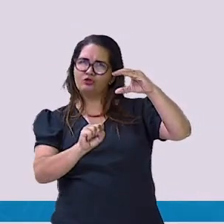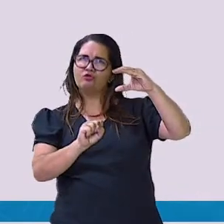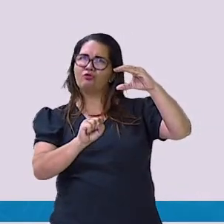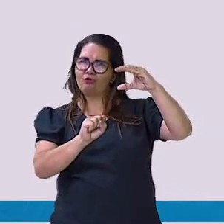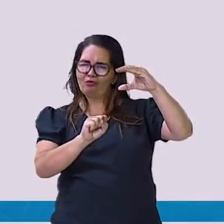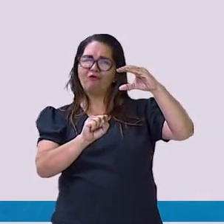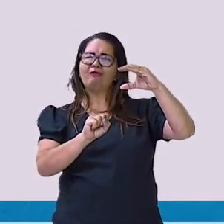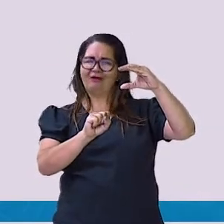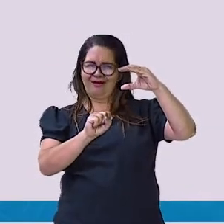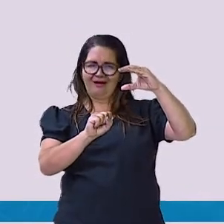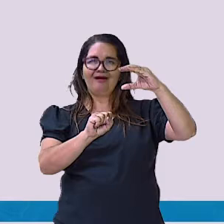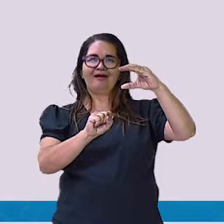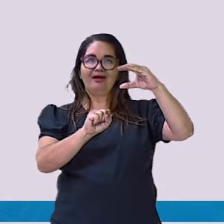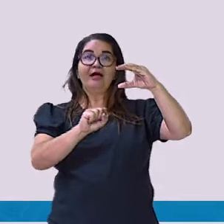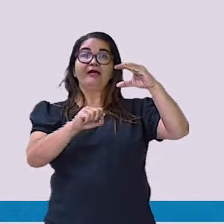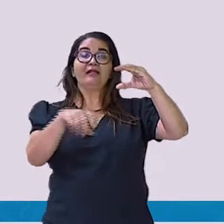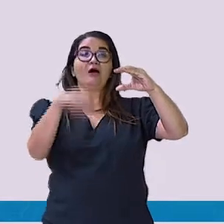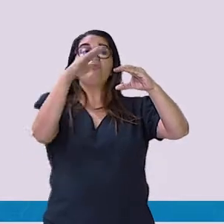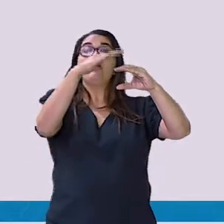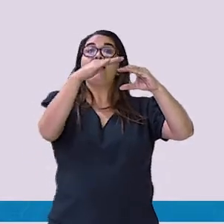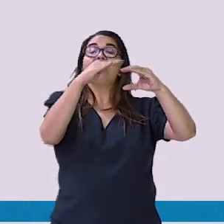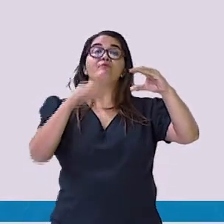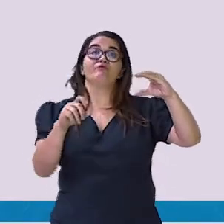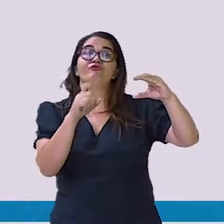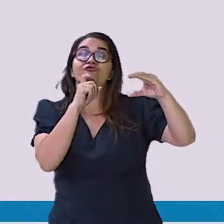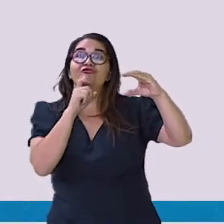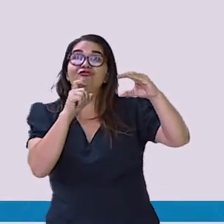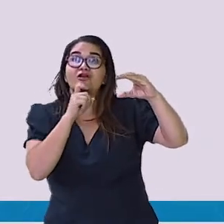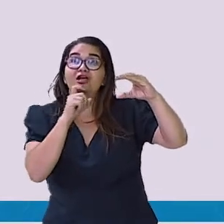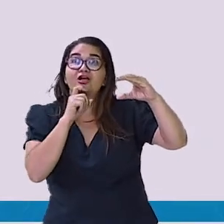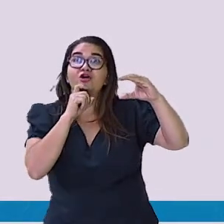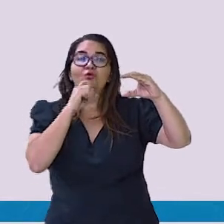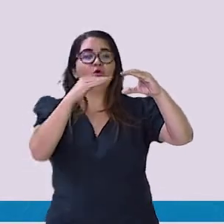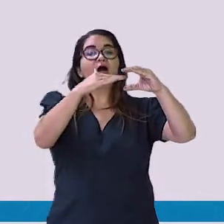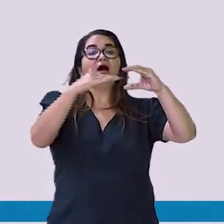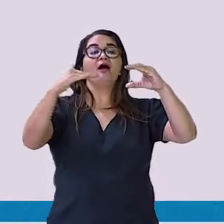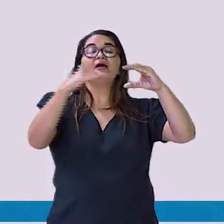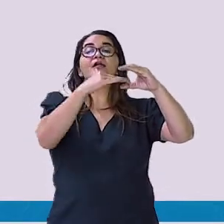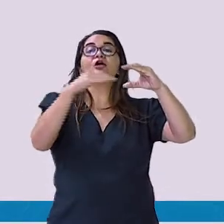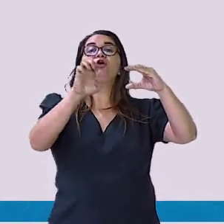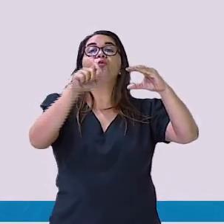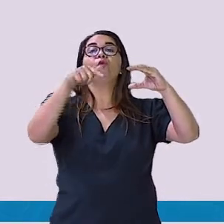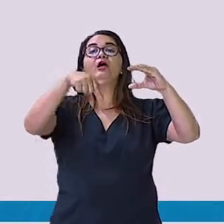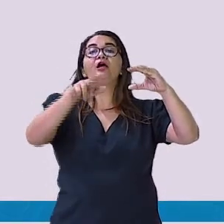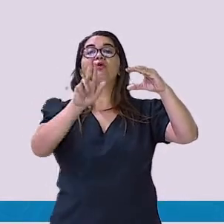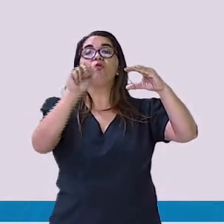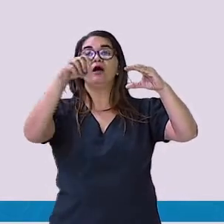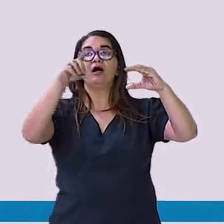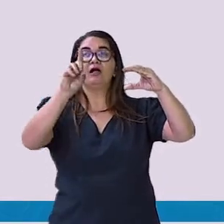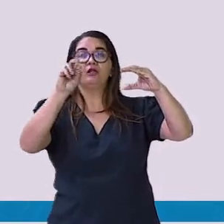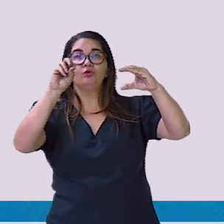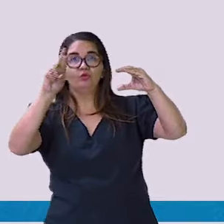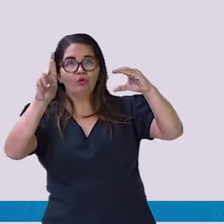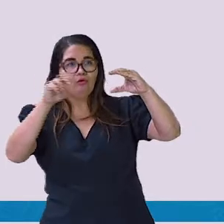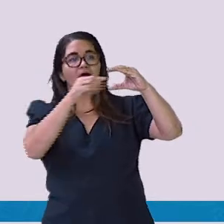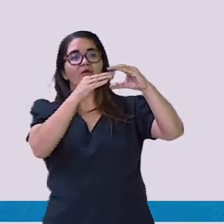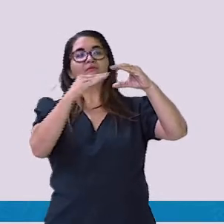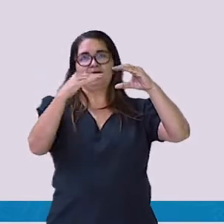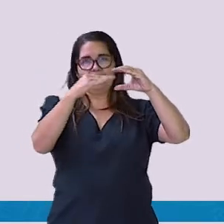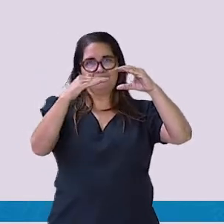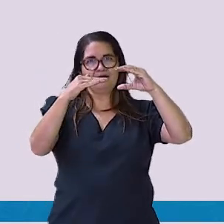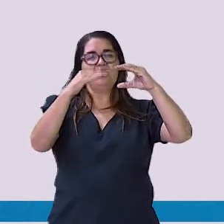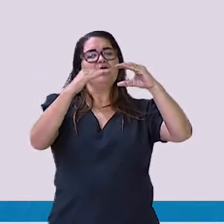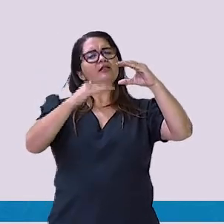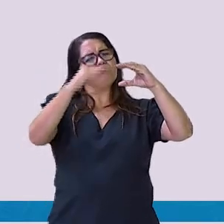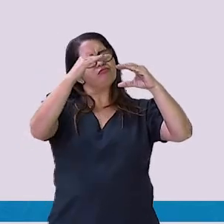as temperaturas. Esse é o primeiro fator que vai estar influenciando, ok? E nós vamos ver que